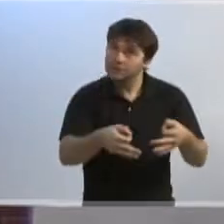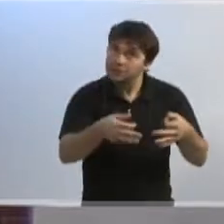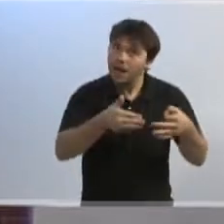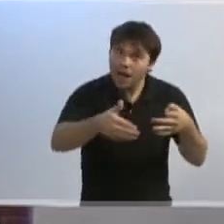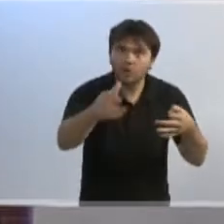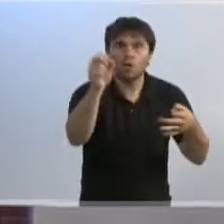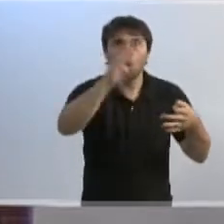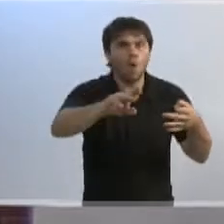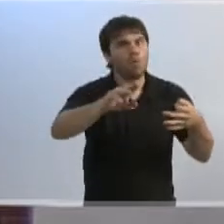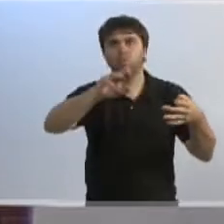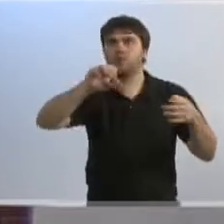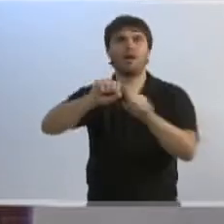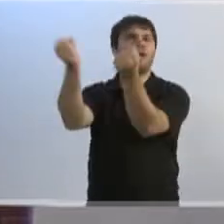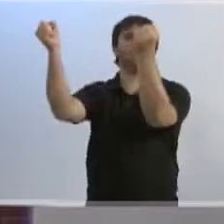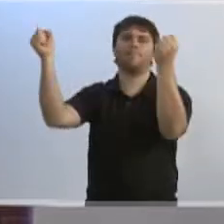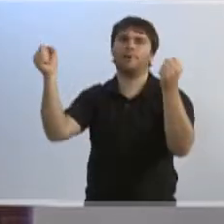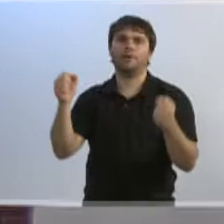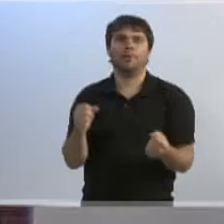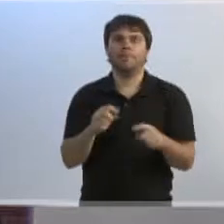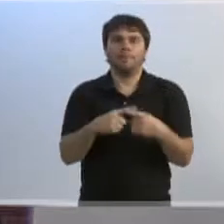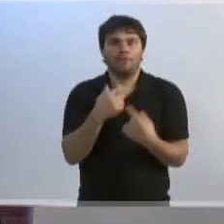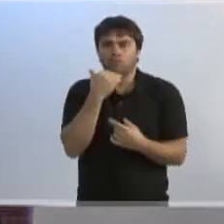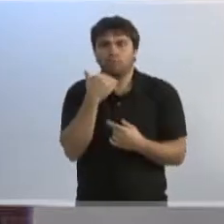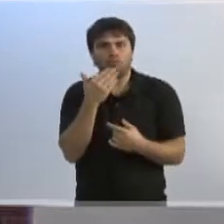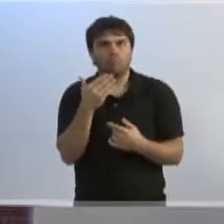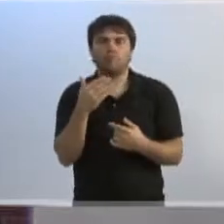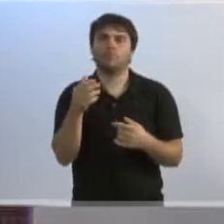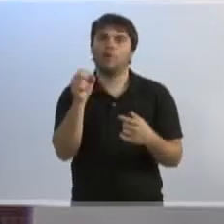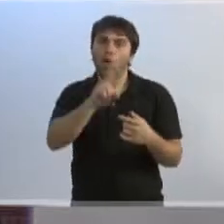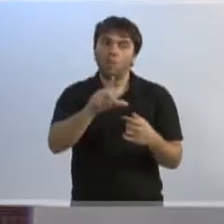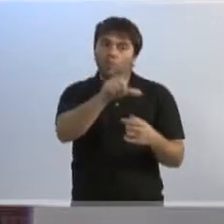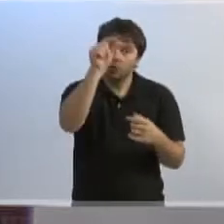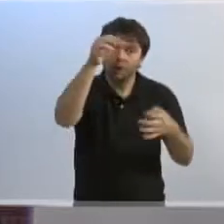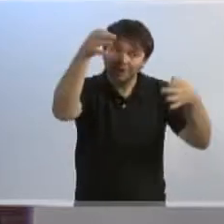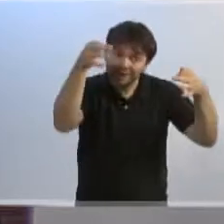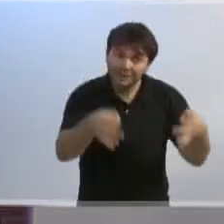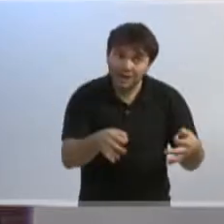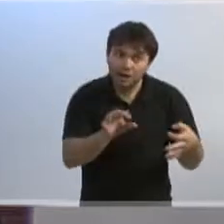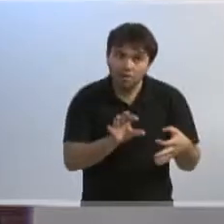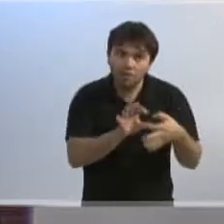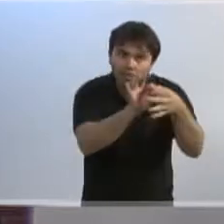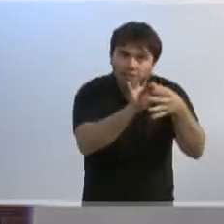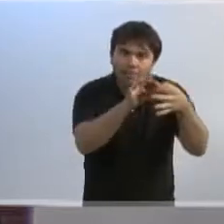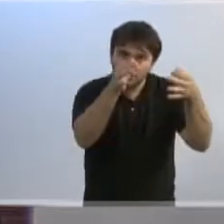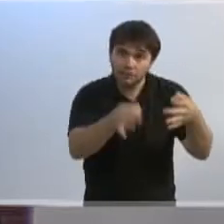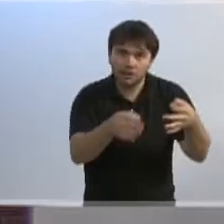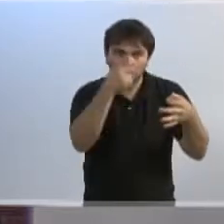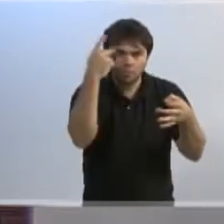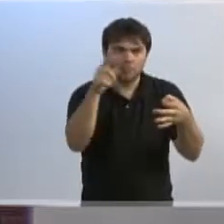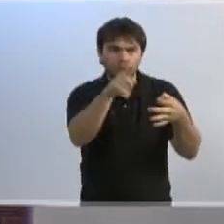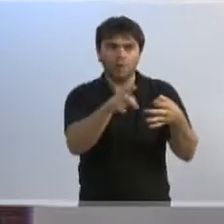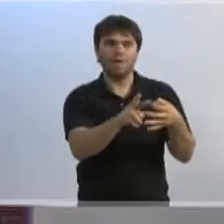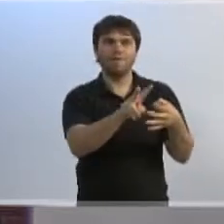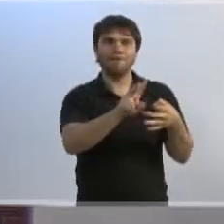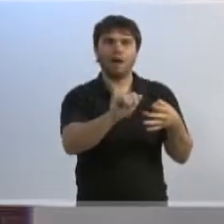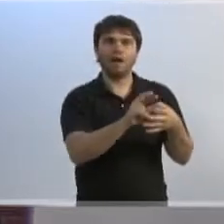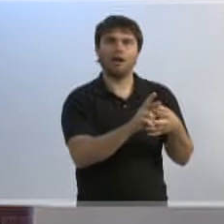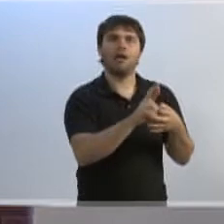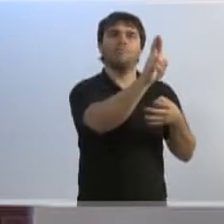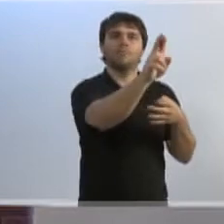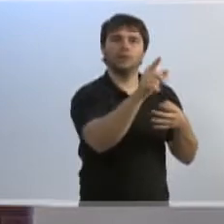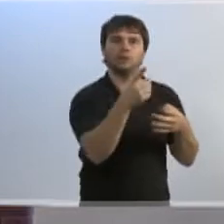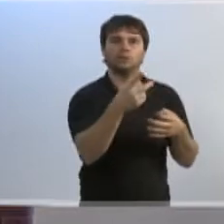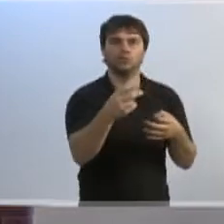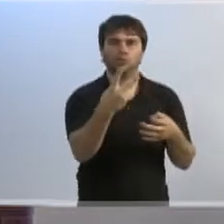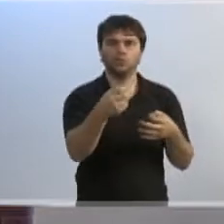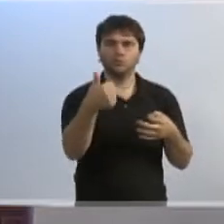vez ou entorta. E aí não tem jeito. Ou nós escolhemos bem os candidatos, e escolhemos bem quem vai nos representar em 2018, e eu